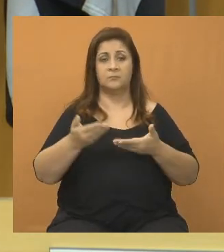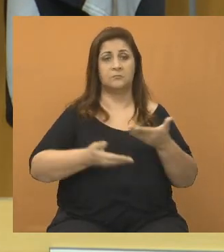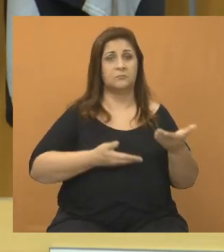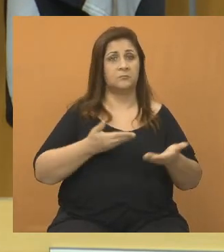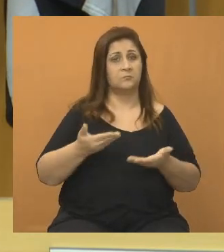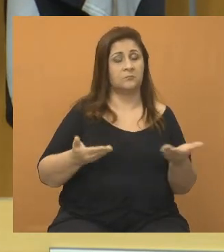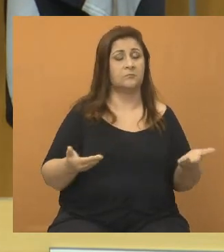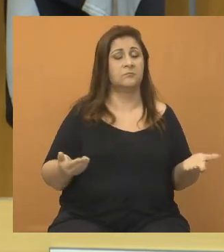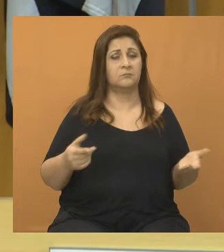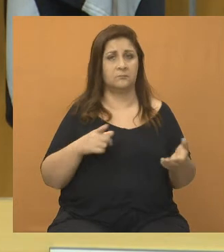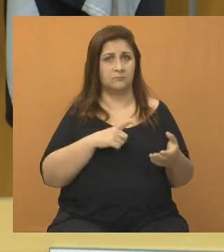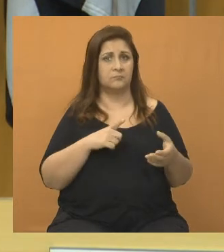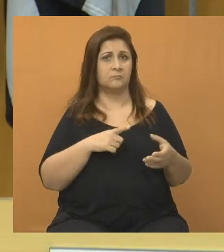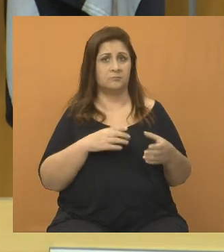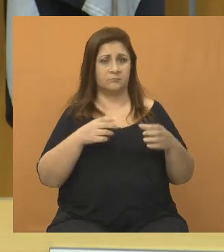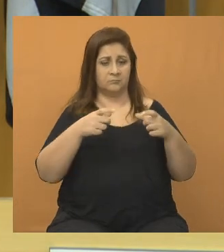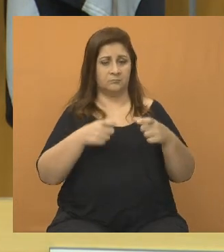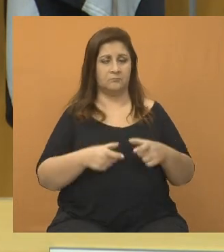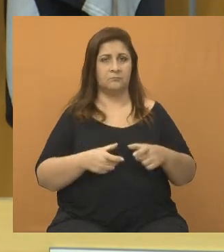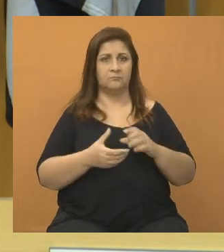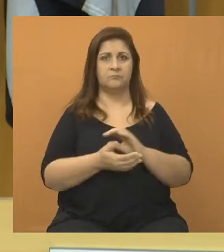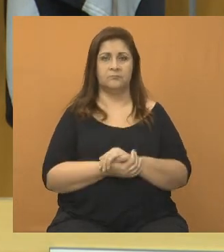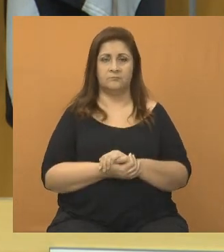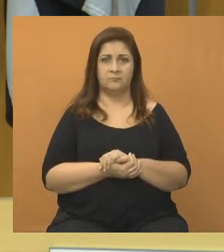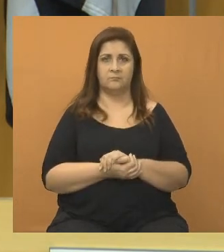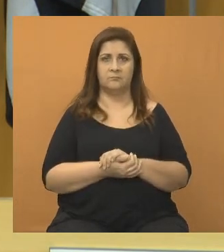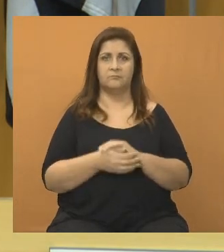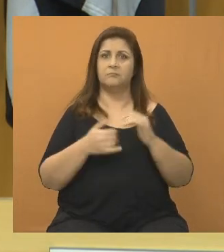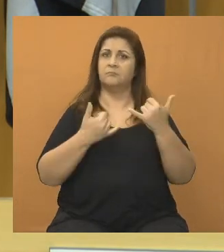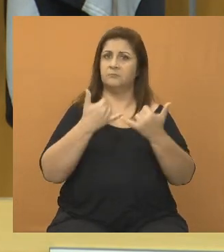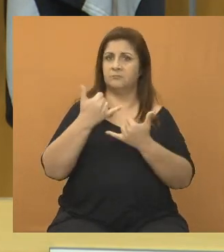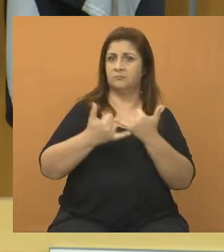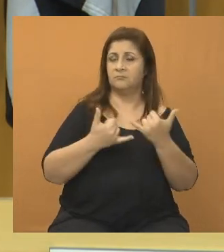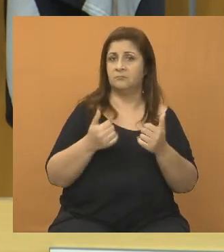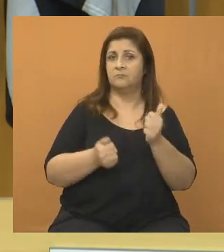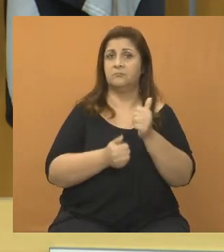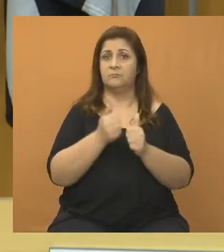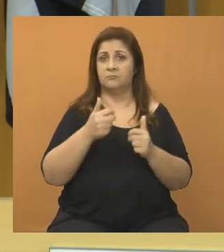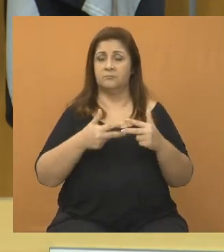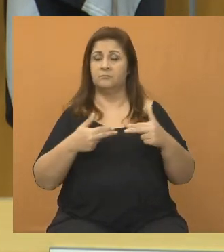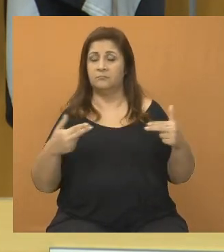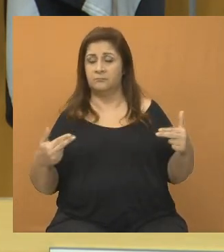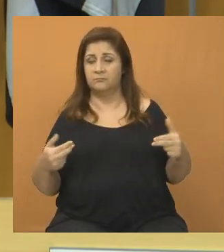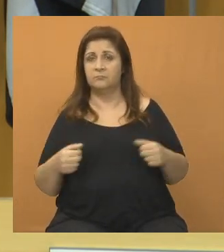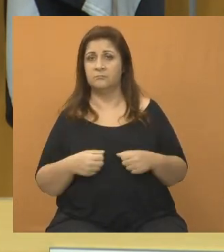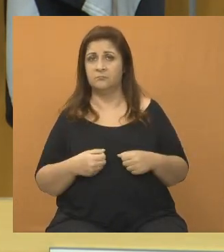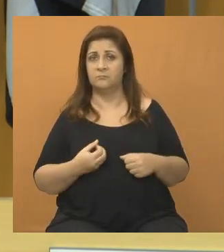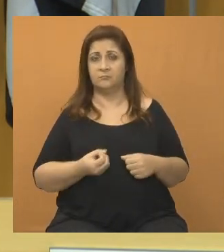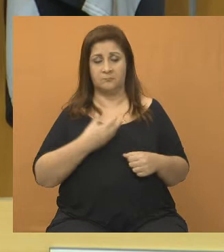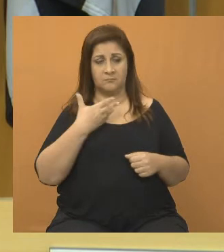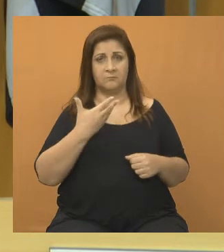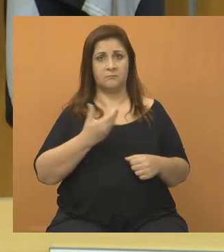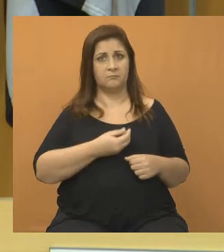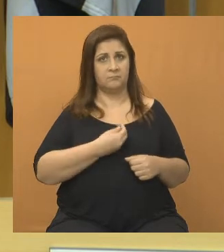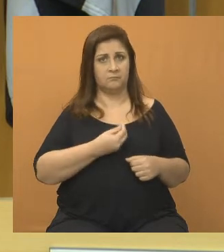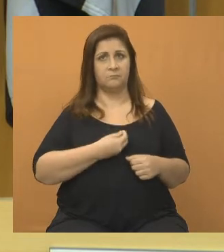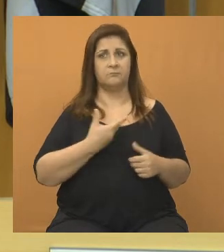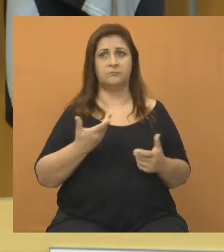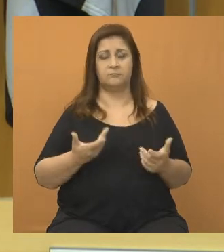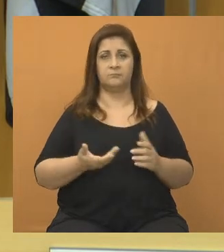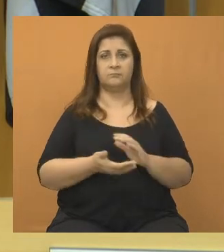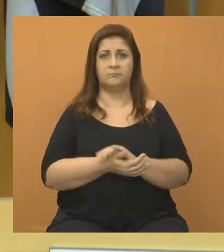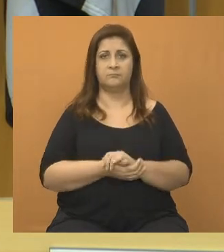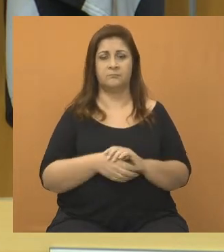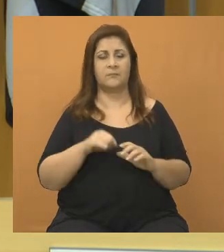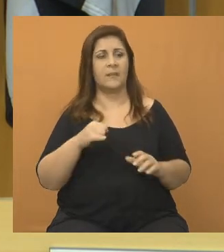que você tem no seu bairro, e lazer e esporte é o que leva qualidade para o seu bairro. Você tem uma